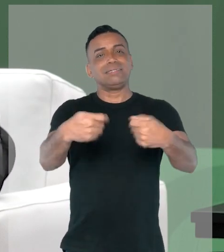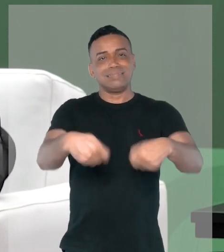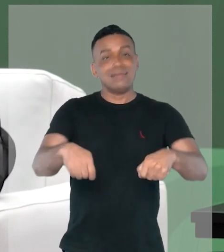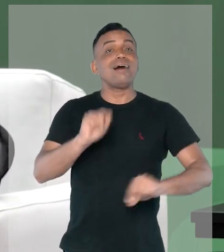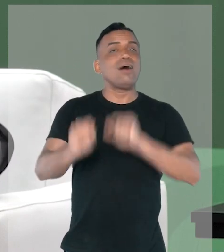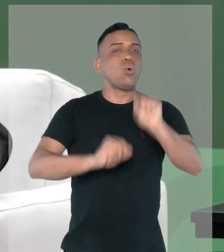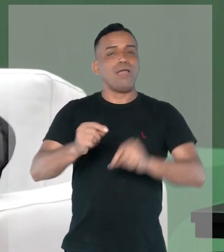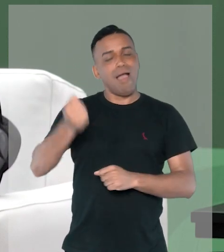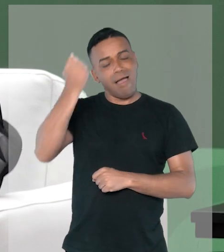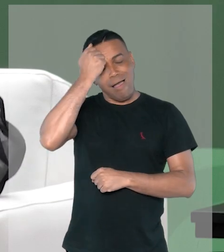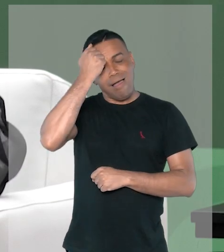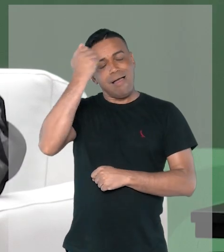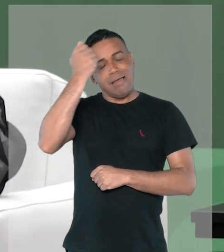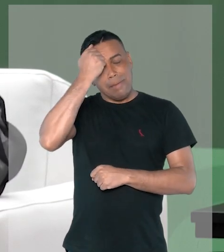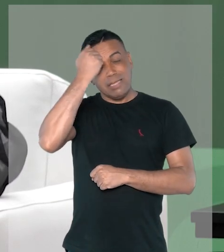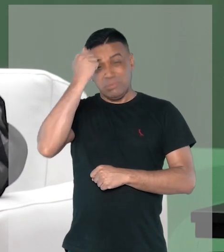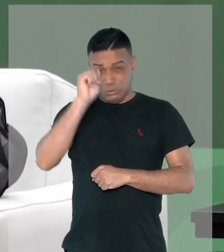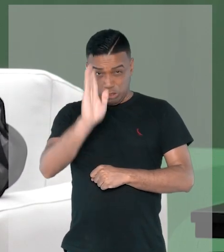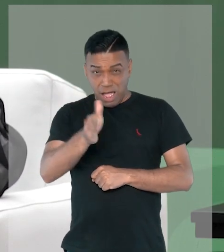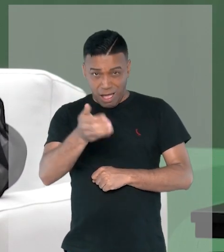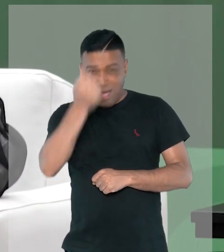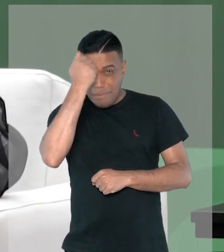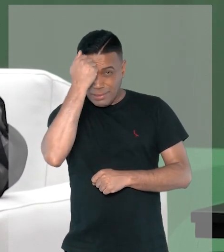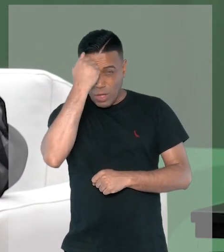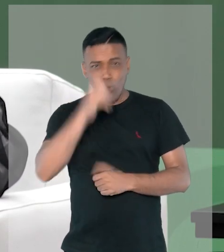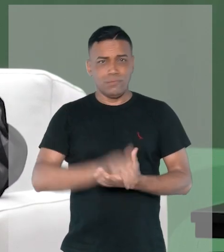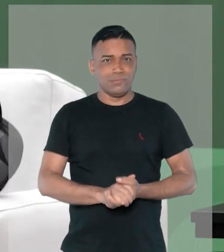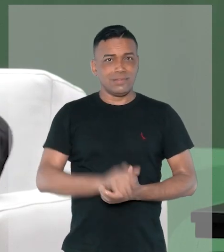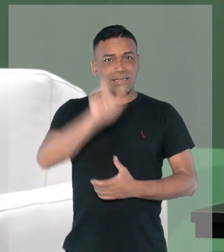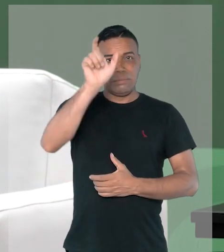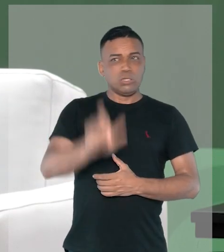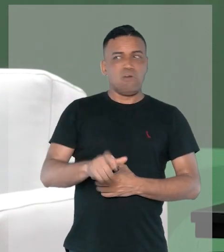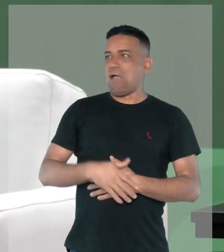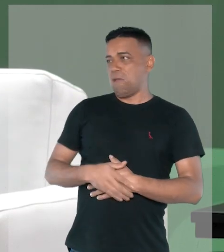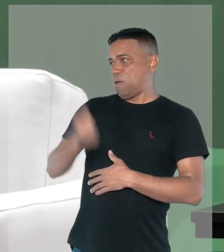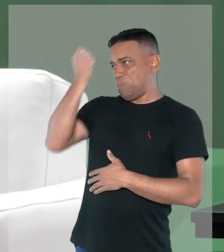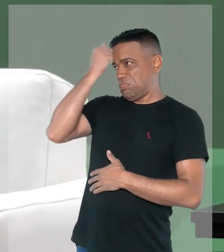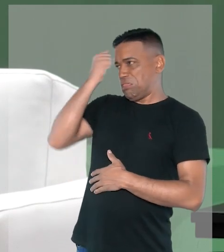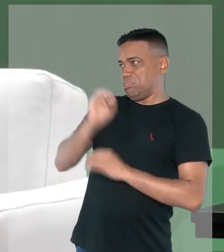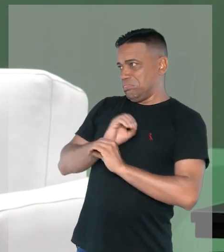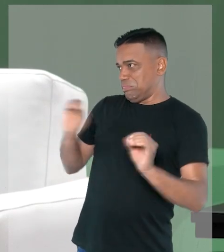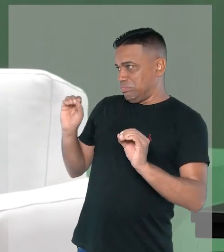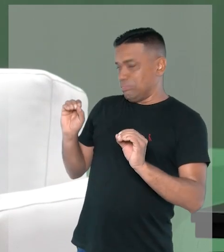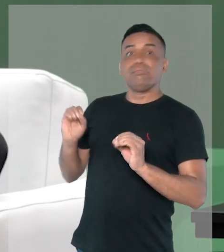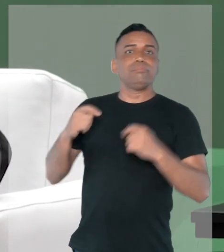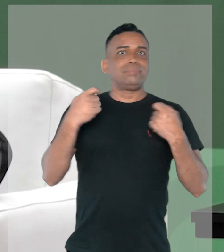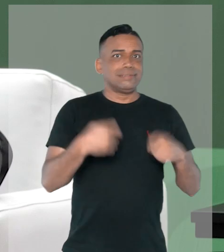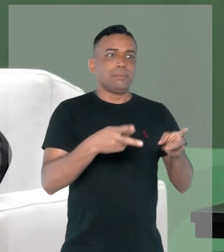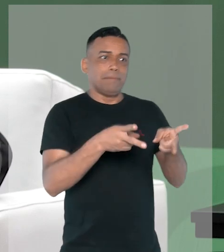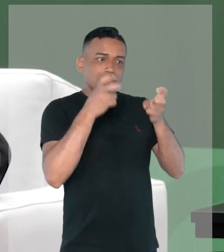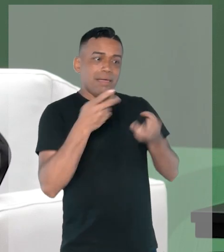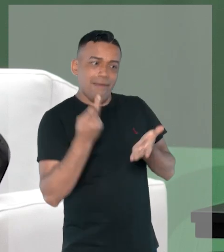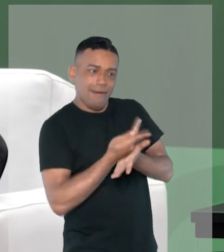Arrependimento. Vocês já se arrependeram alguma vez de alguma coisa? Tem gente que fala que não deve se arrepender nunca de nada. Não, a gente tem que perceber